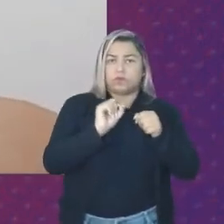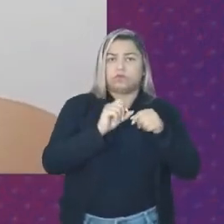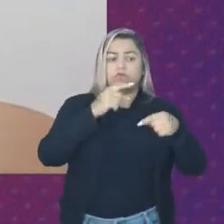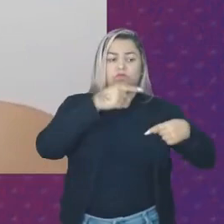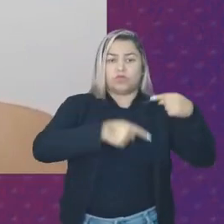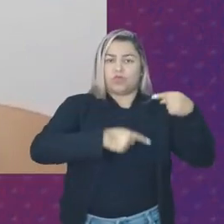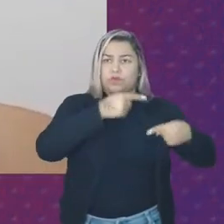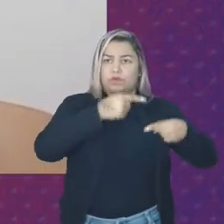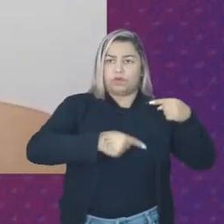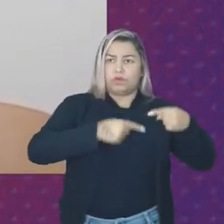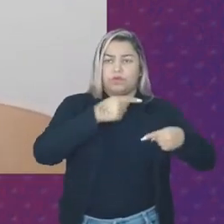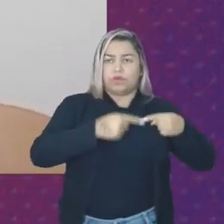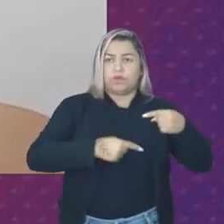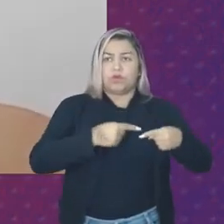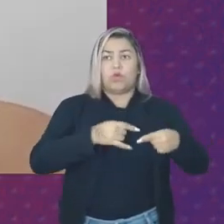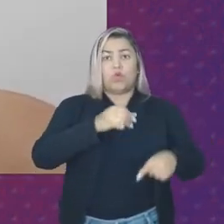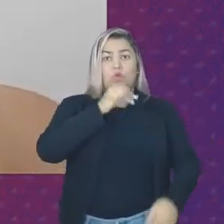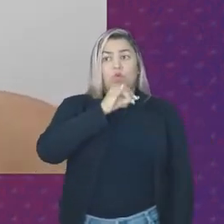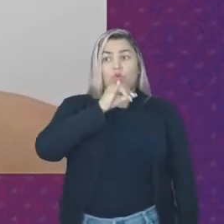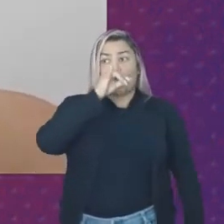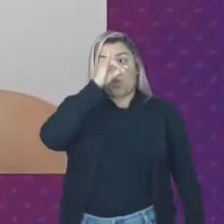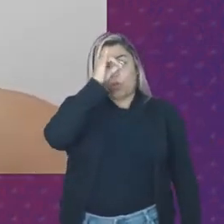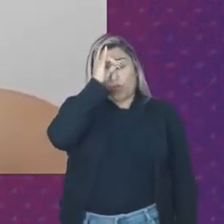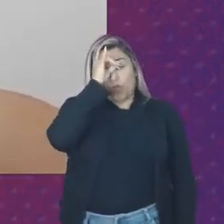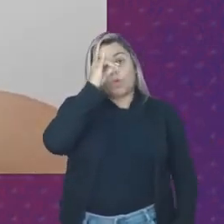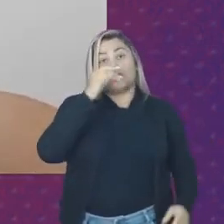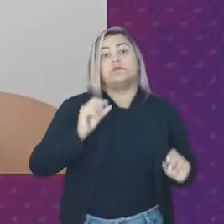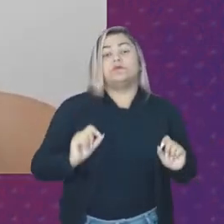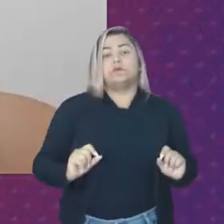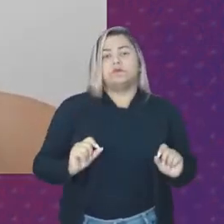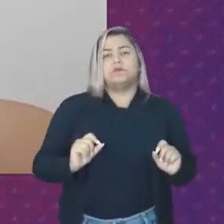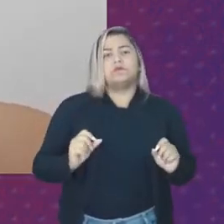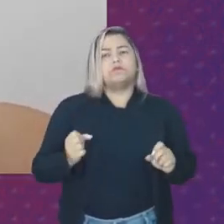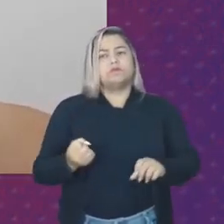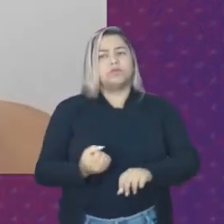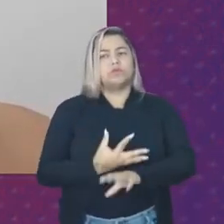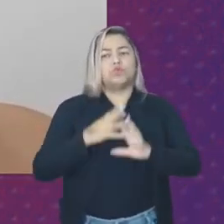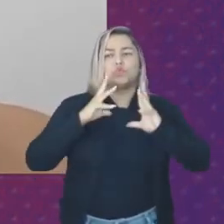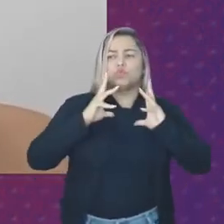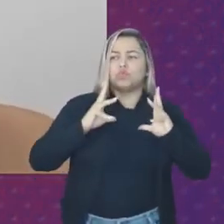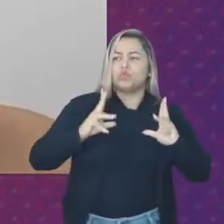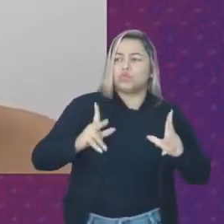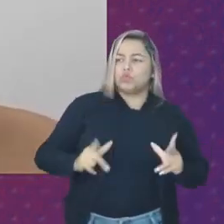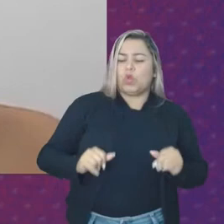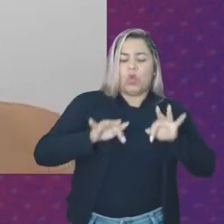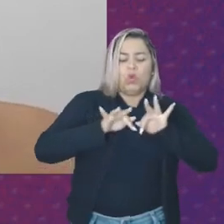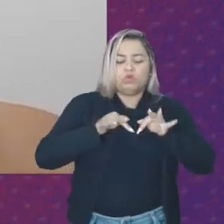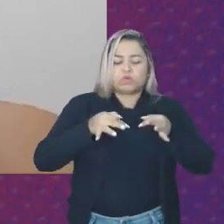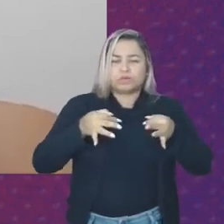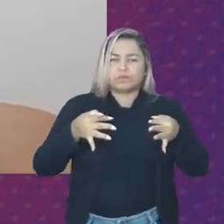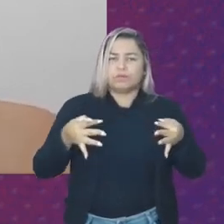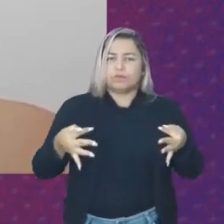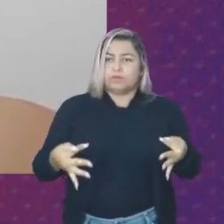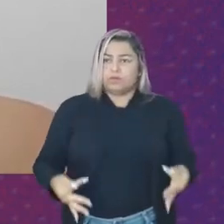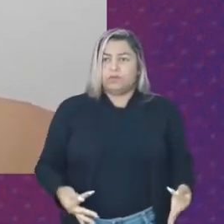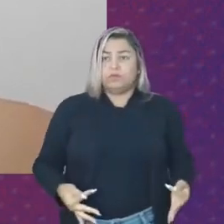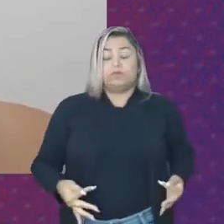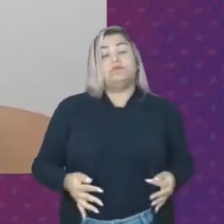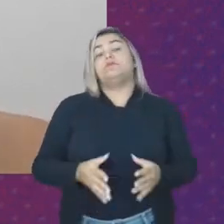político. O inocente é basicamente aquela pessoa que inspira pureza, simplicidade, aquela